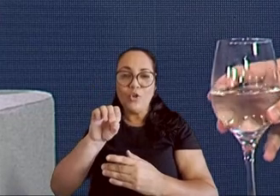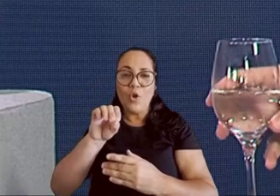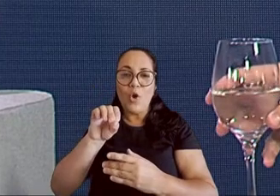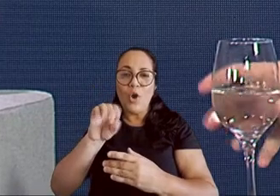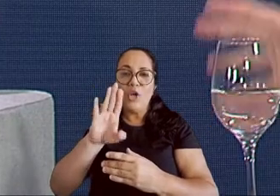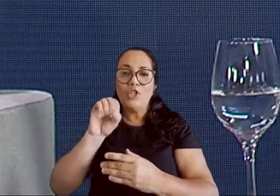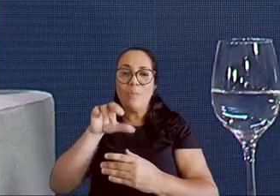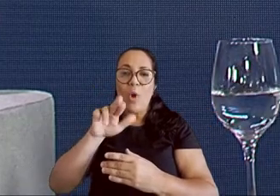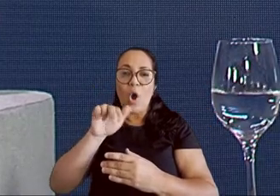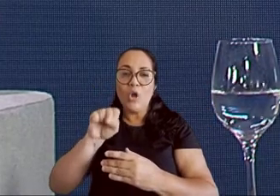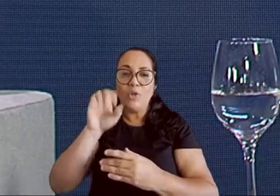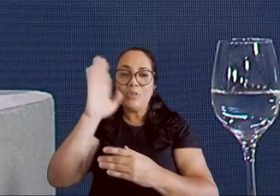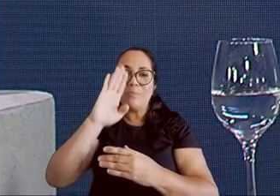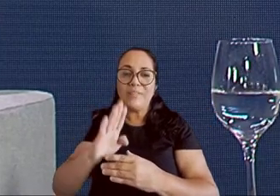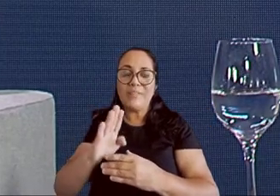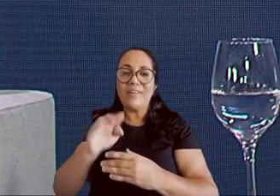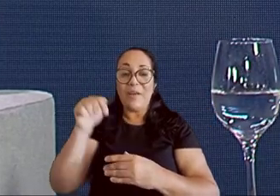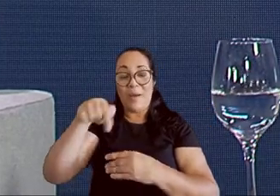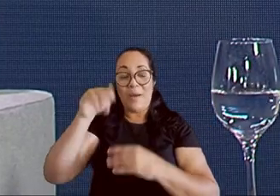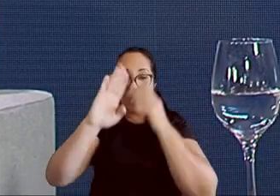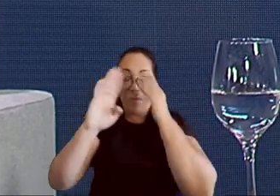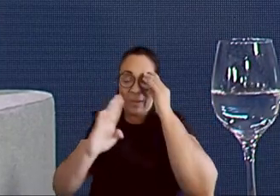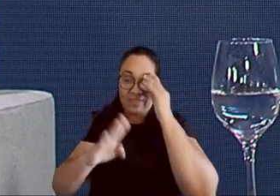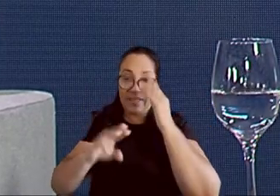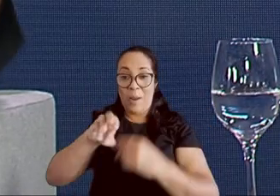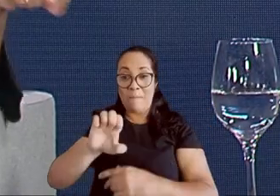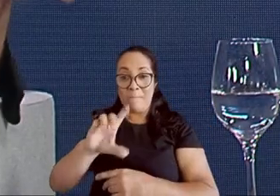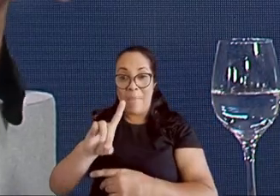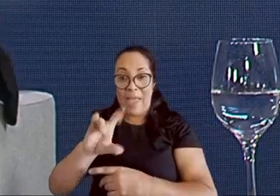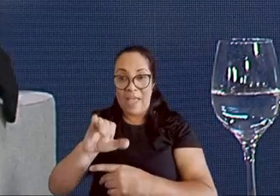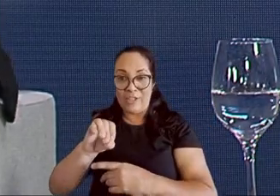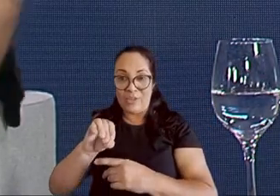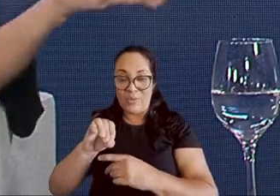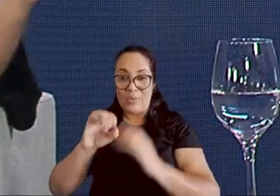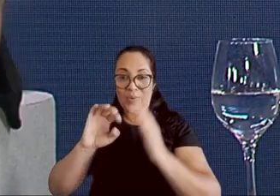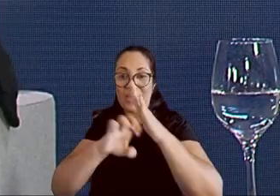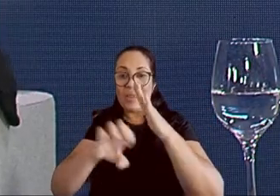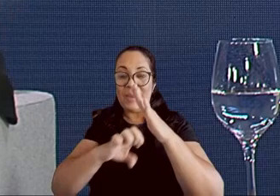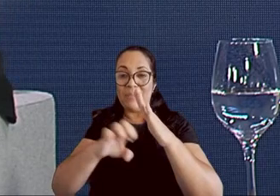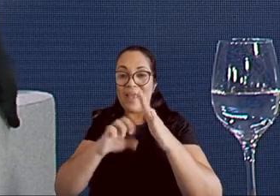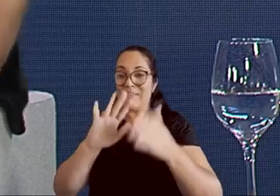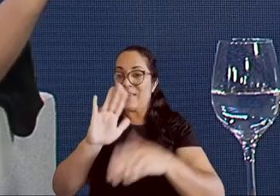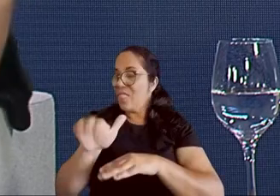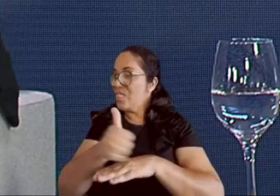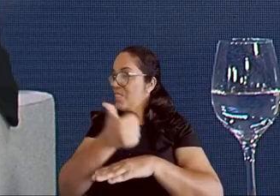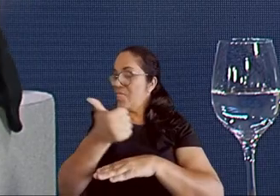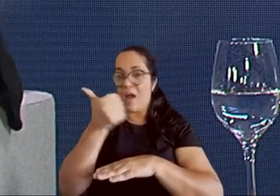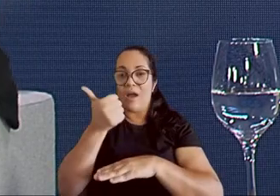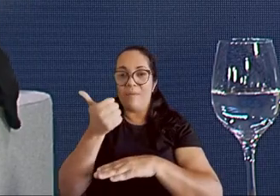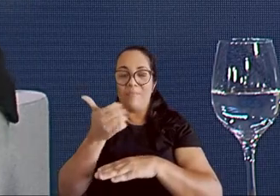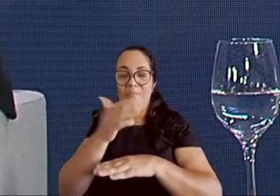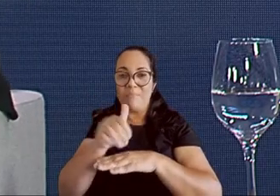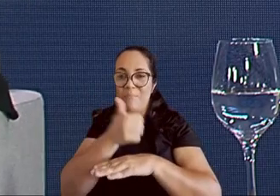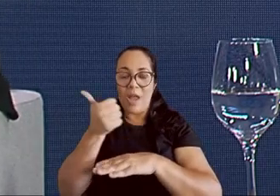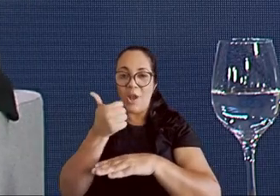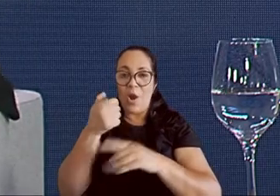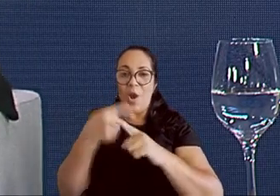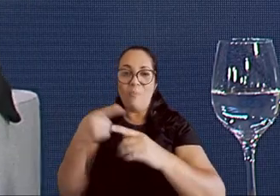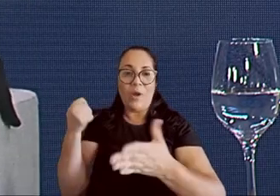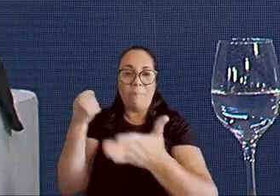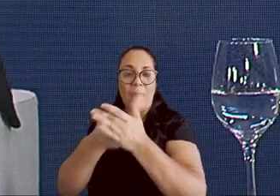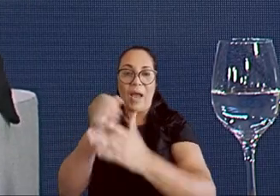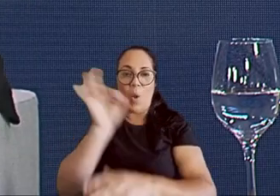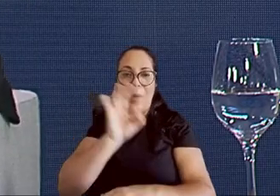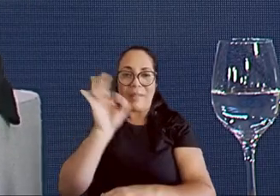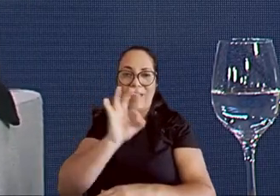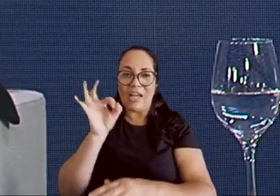o investidor O bom de brasileiro médio ele é muito melhor a qualidade do que o papel que paga uma taxa muito pior que isso lá fora né